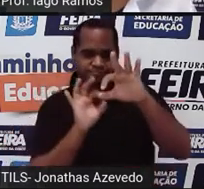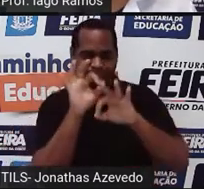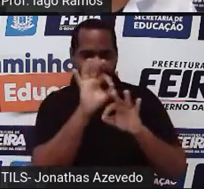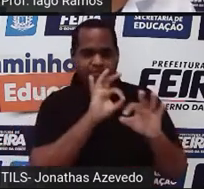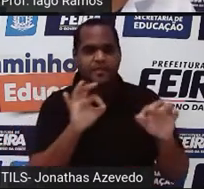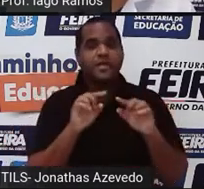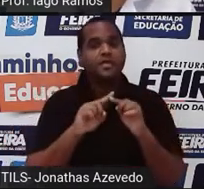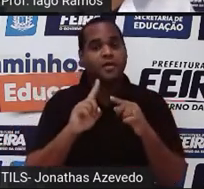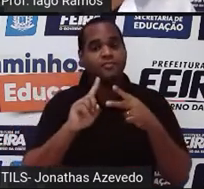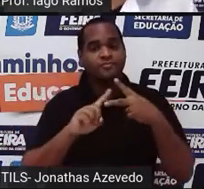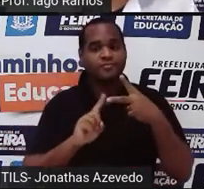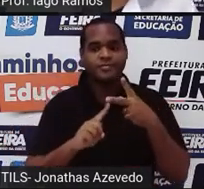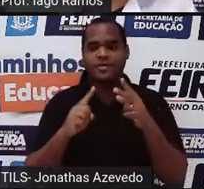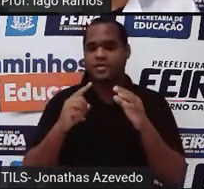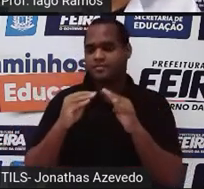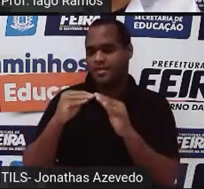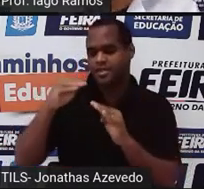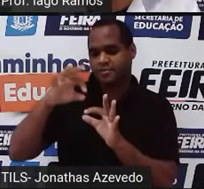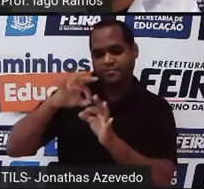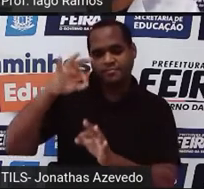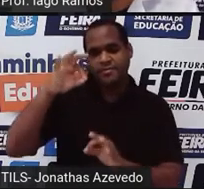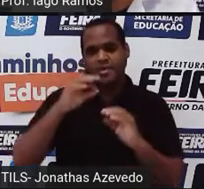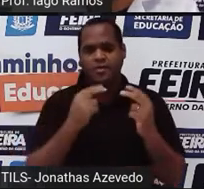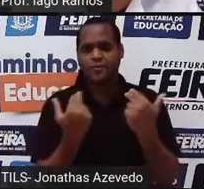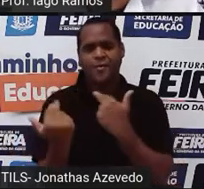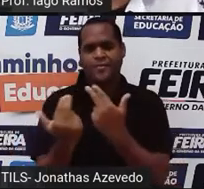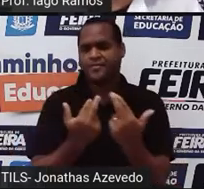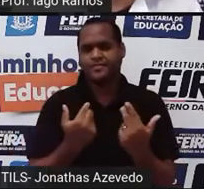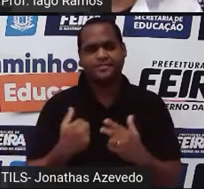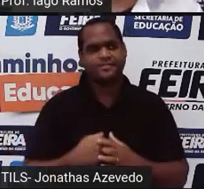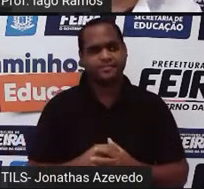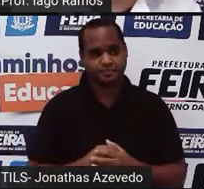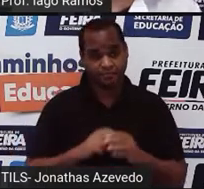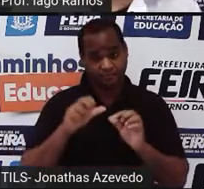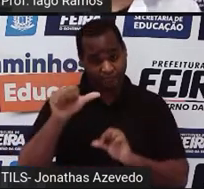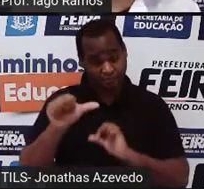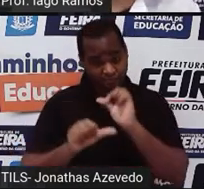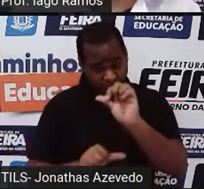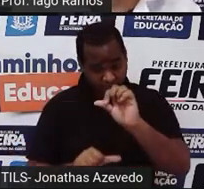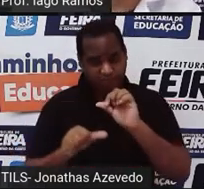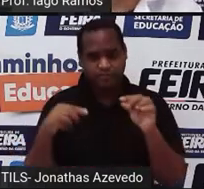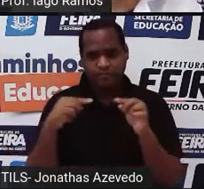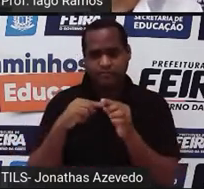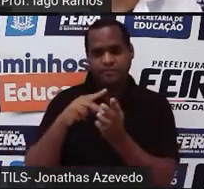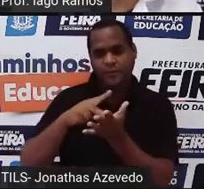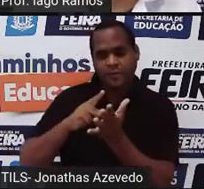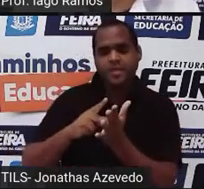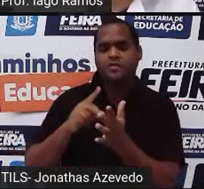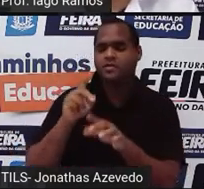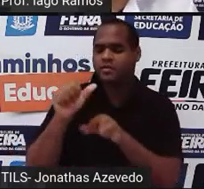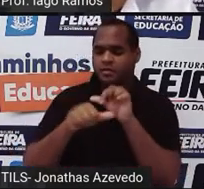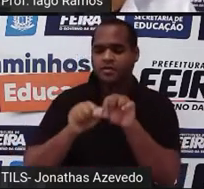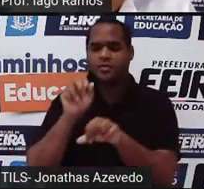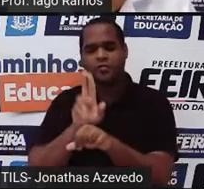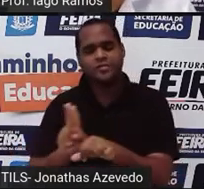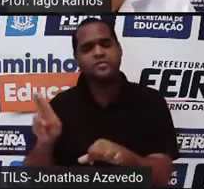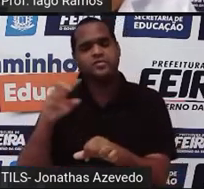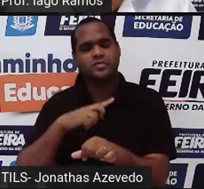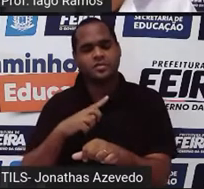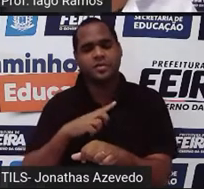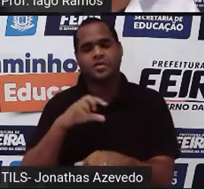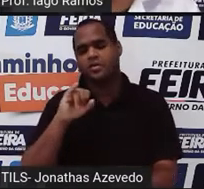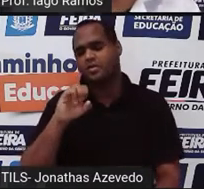Então, isometria, medidas iguais. Transformações geométricas que usam a